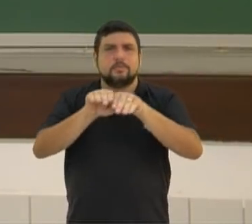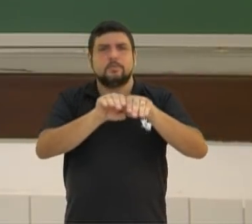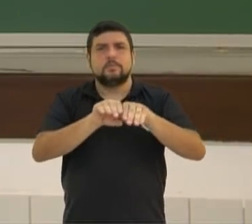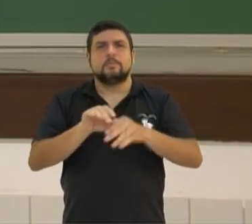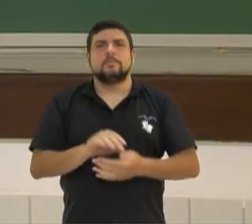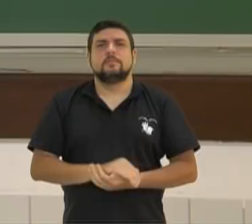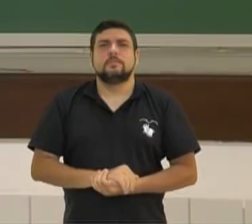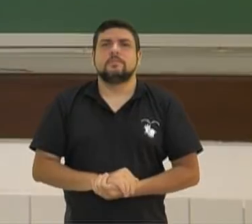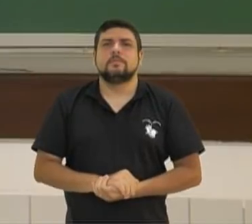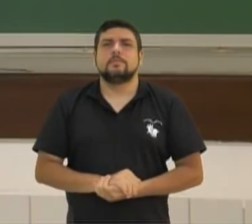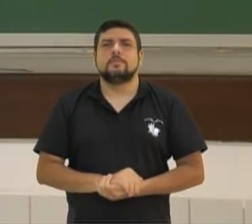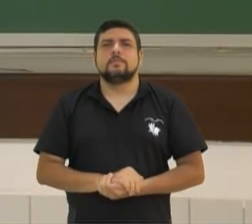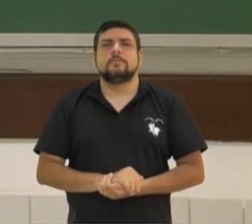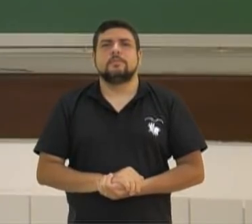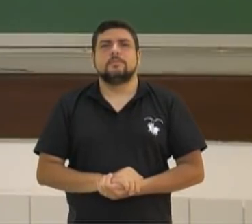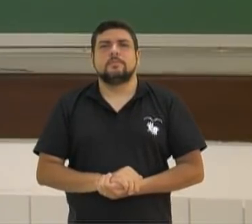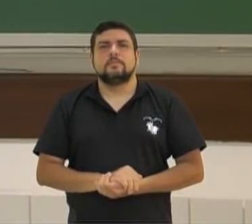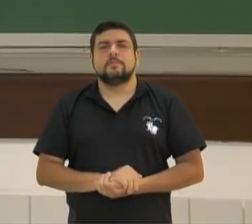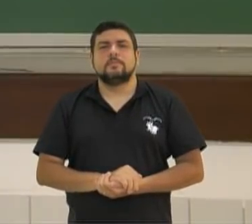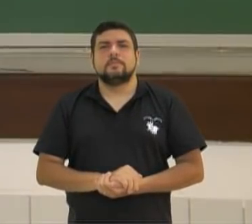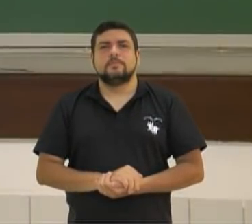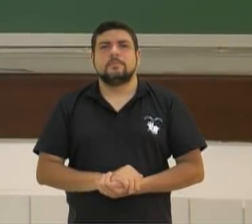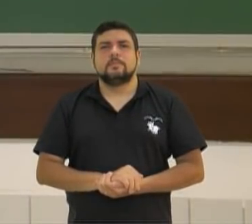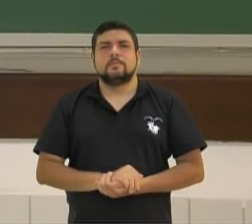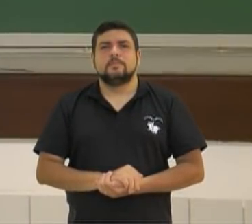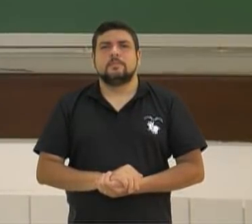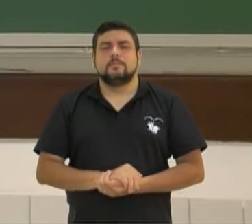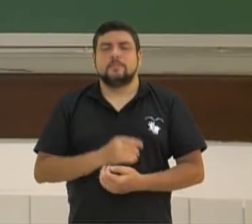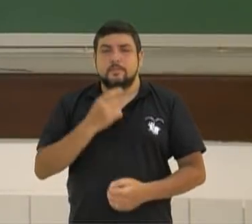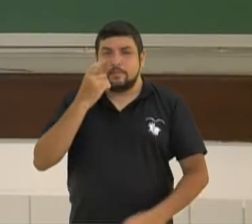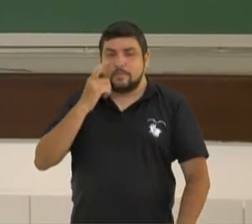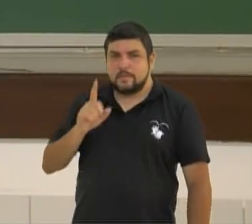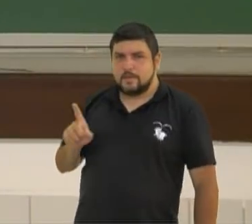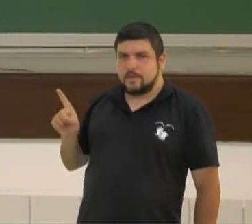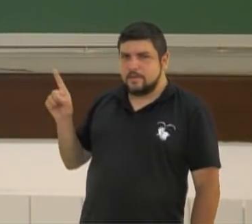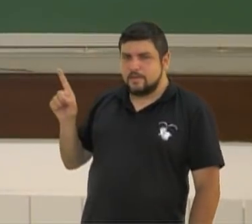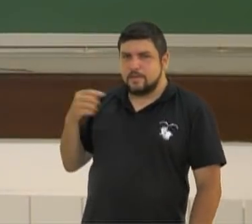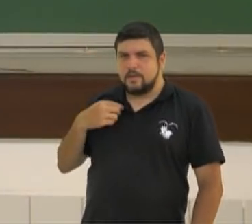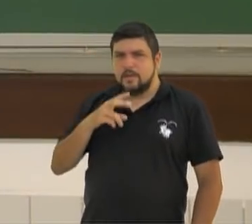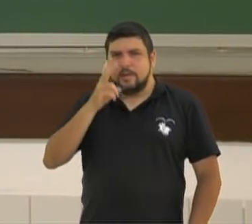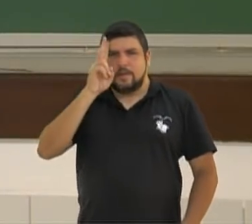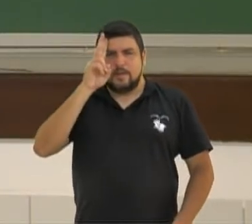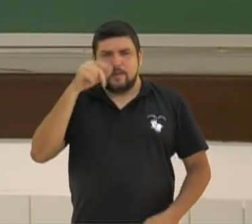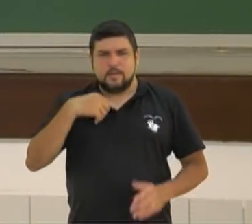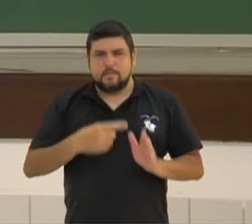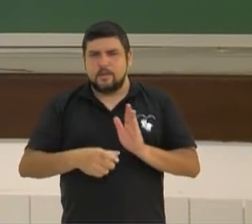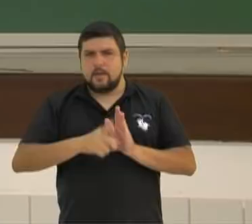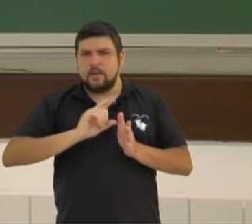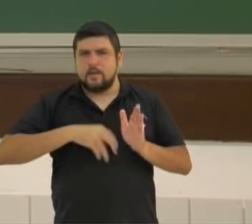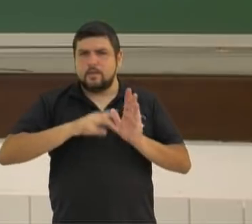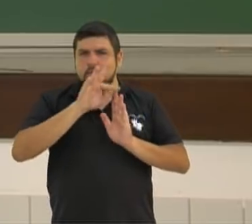pessoas. E aí as pessoas podem começar a acreditar que não é perigoso uma mulher, uma garota,